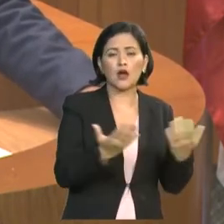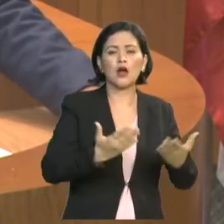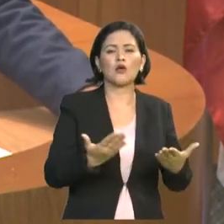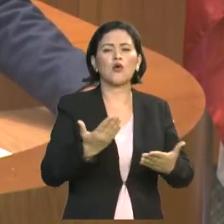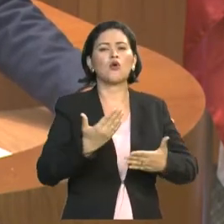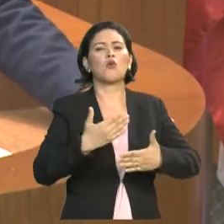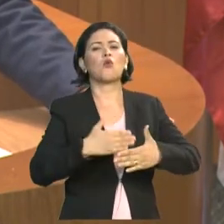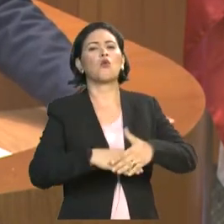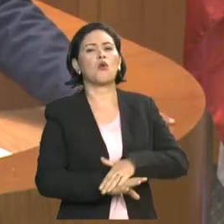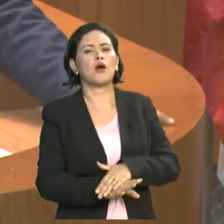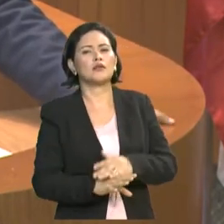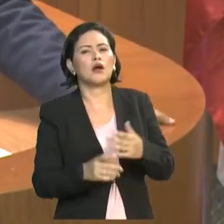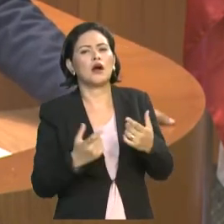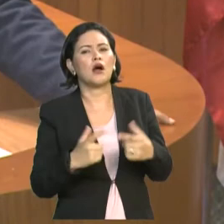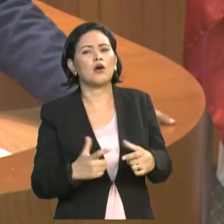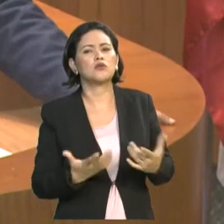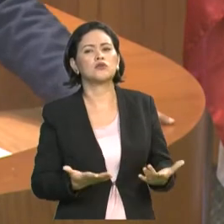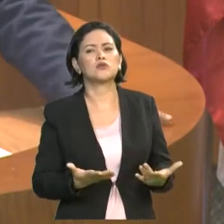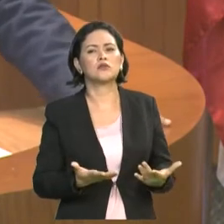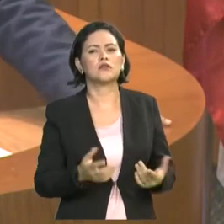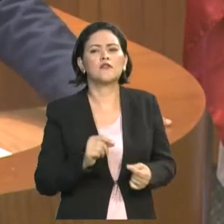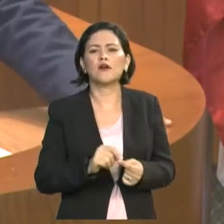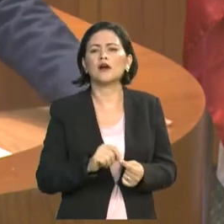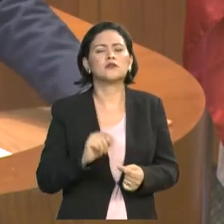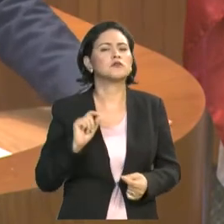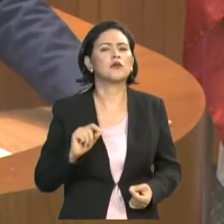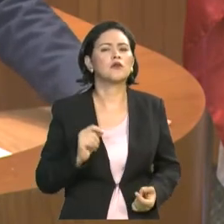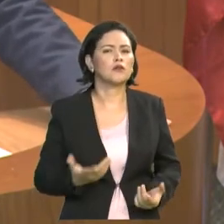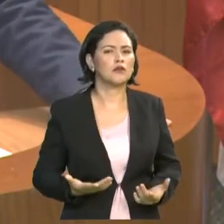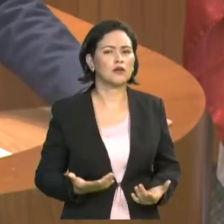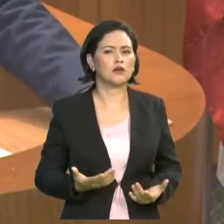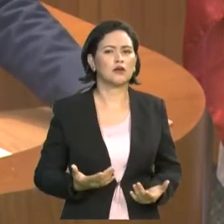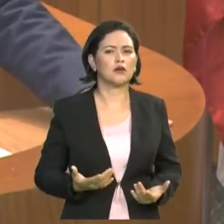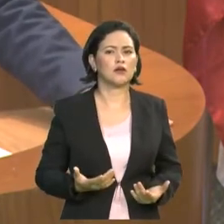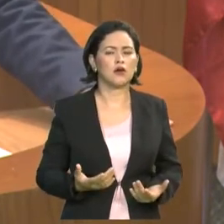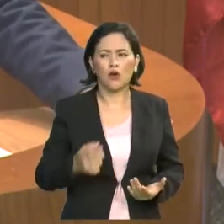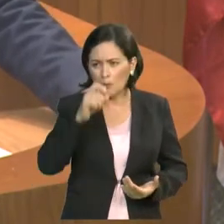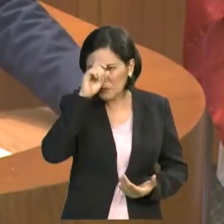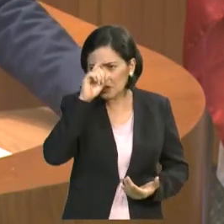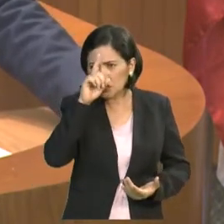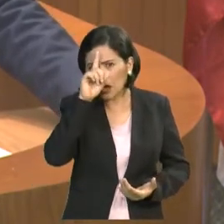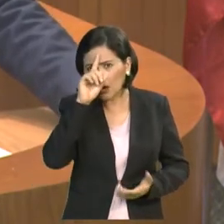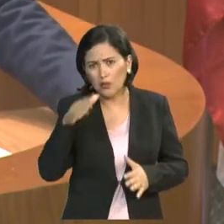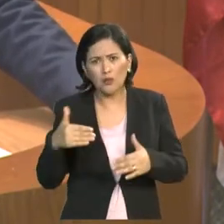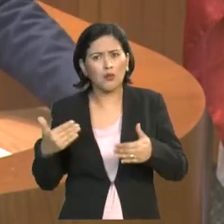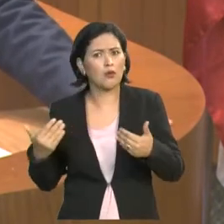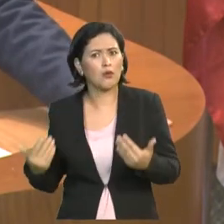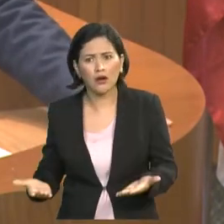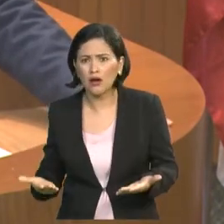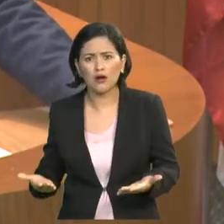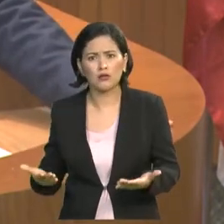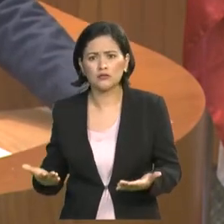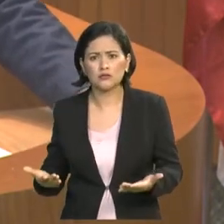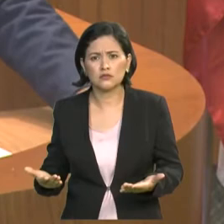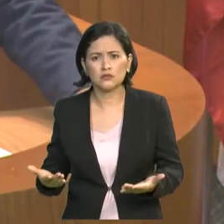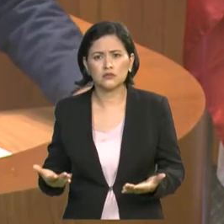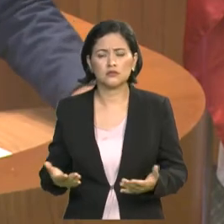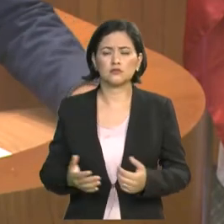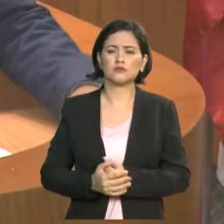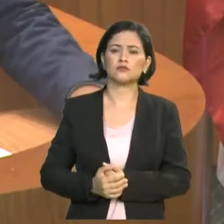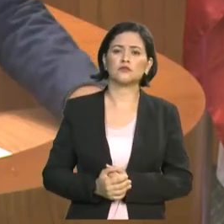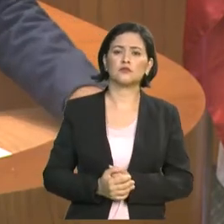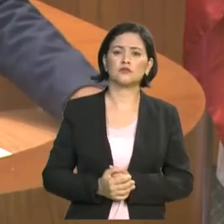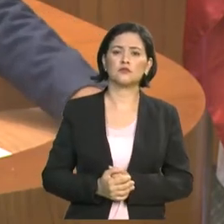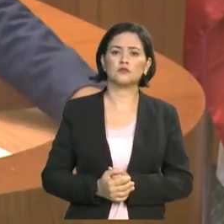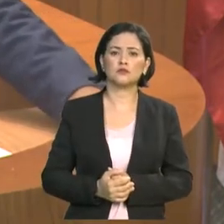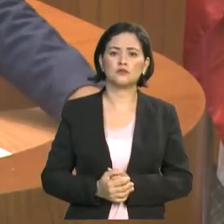adquirido com recurso do governo federal e equipamentos adquiridos com recursos próprios do